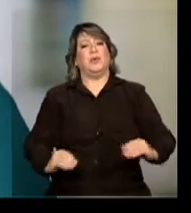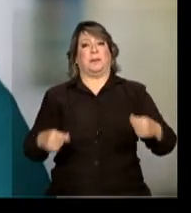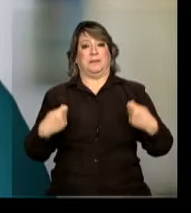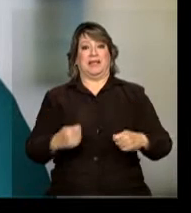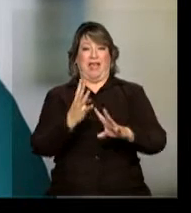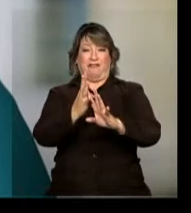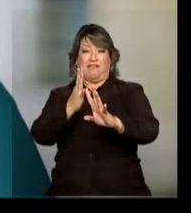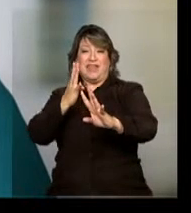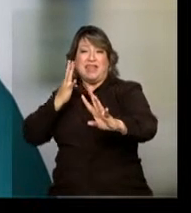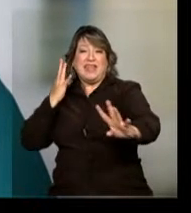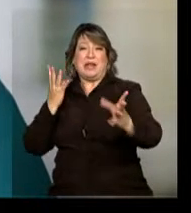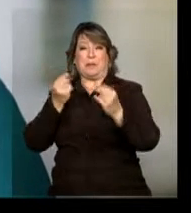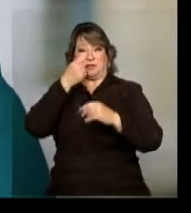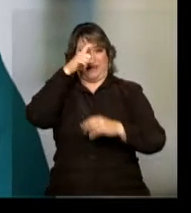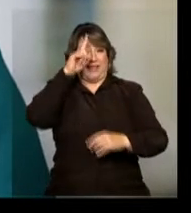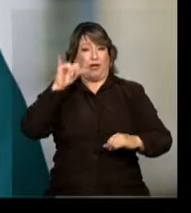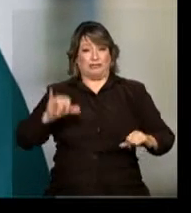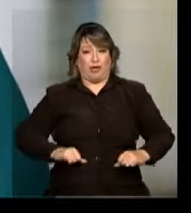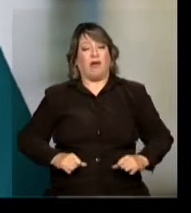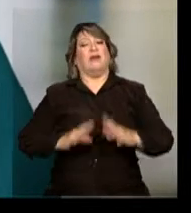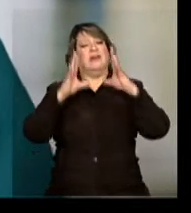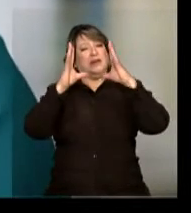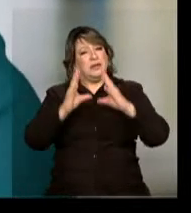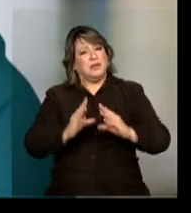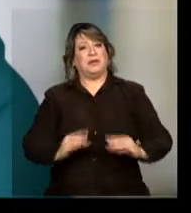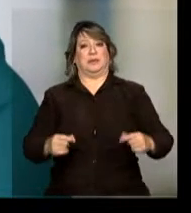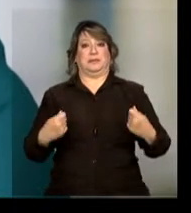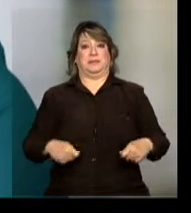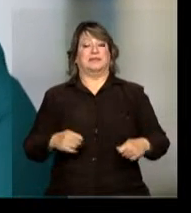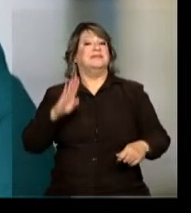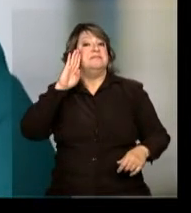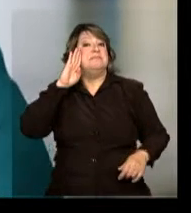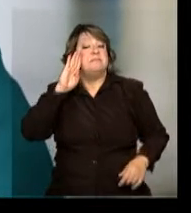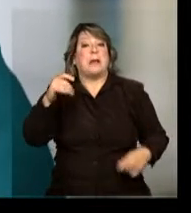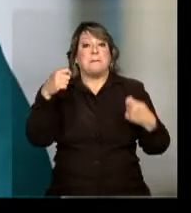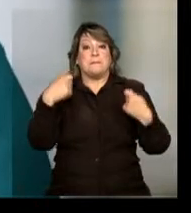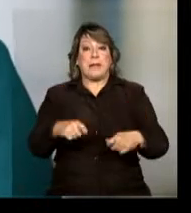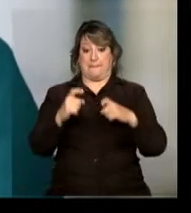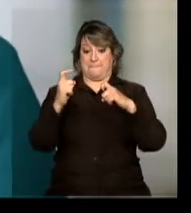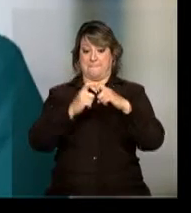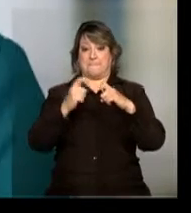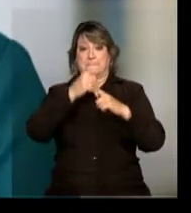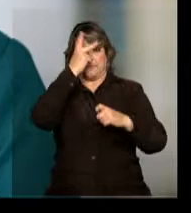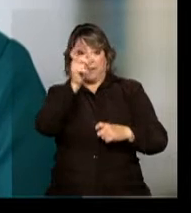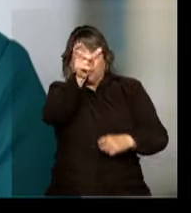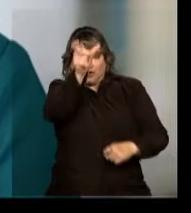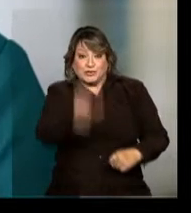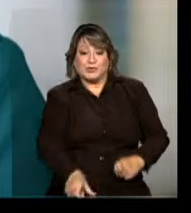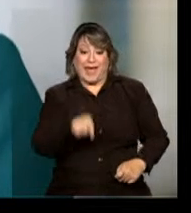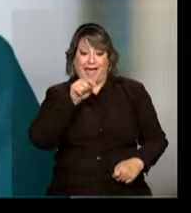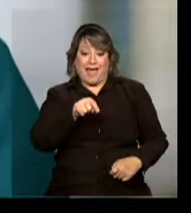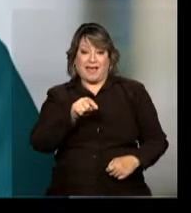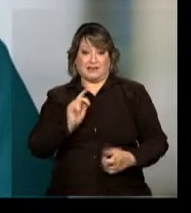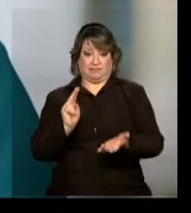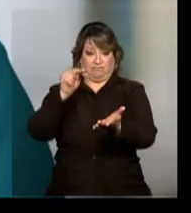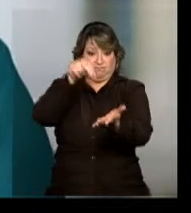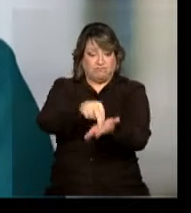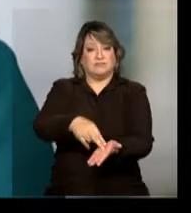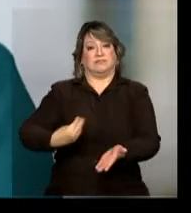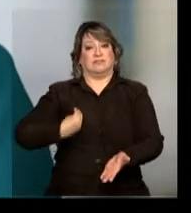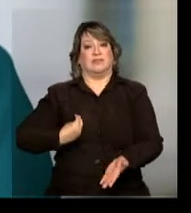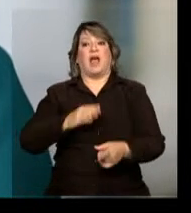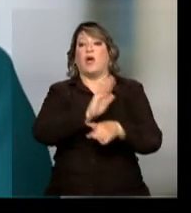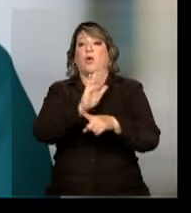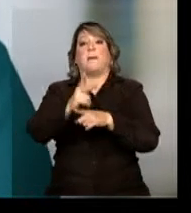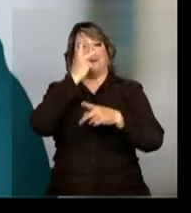fila reduzida nos hospitais apenas com a presença atenta e dedicada de um médico em um posto de